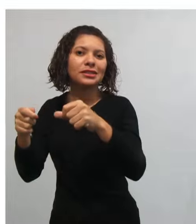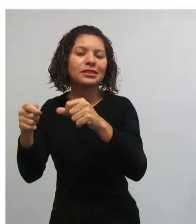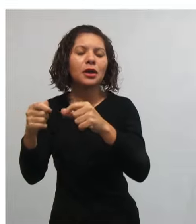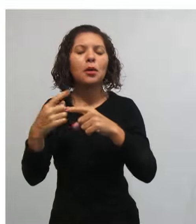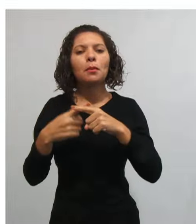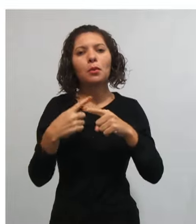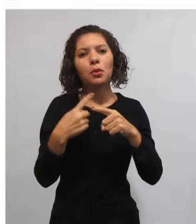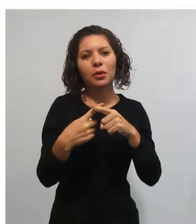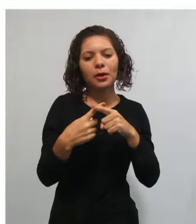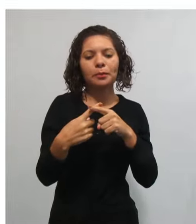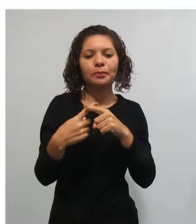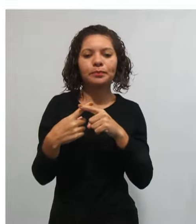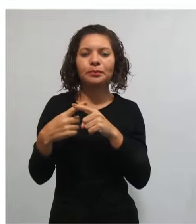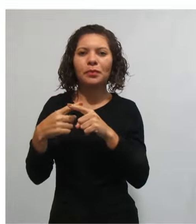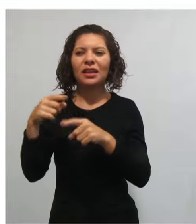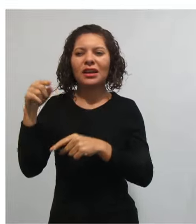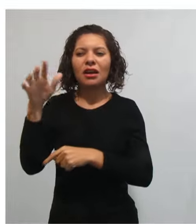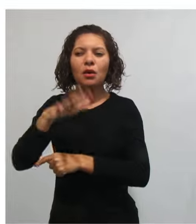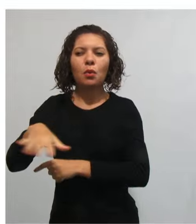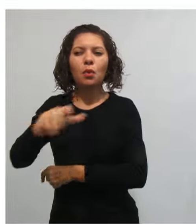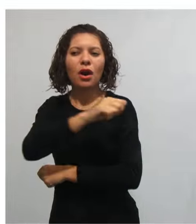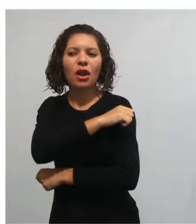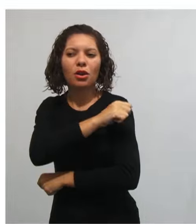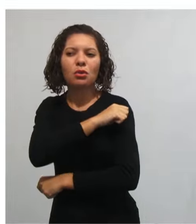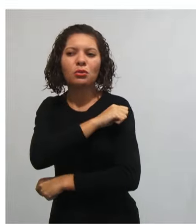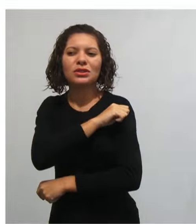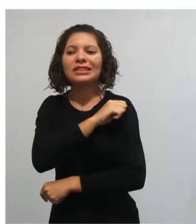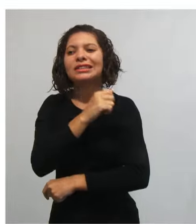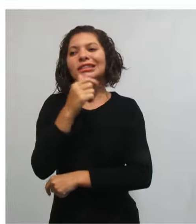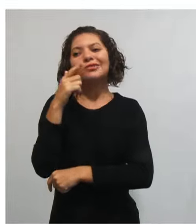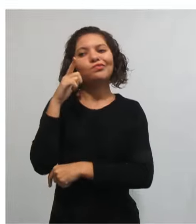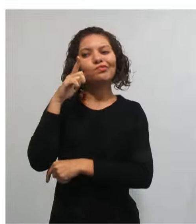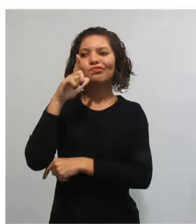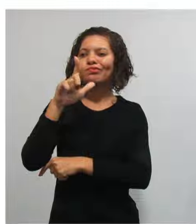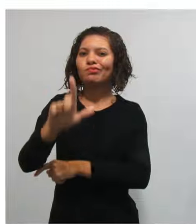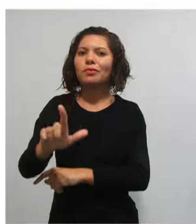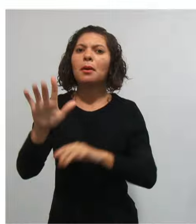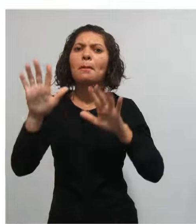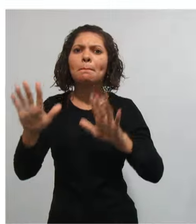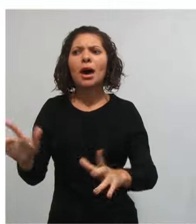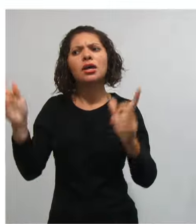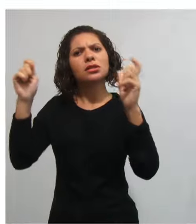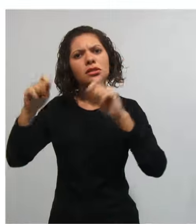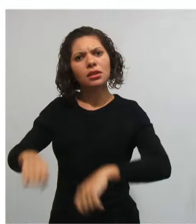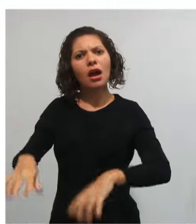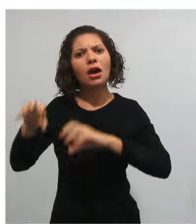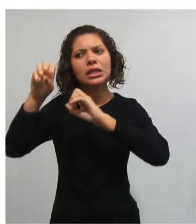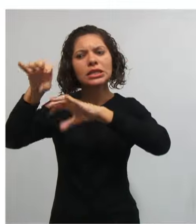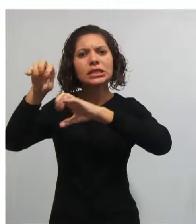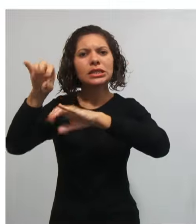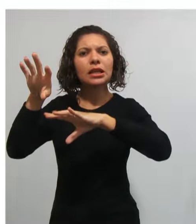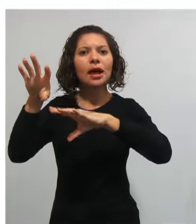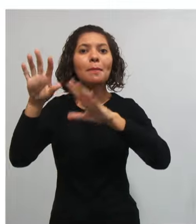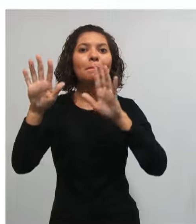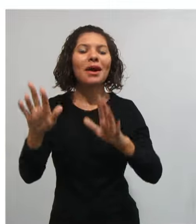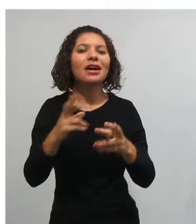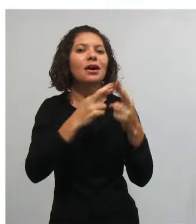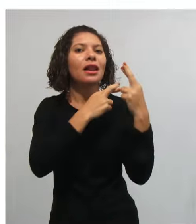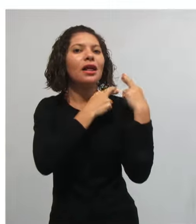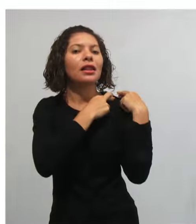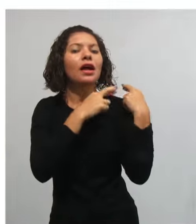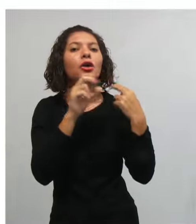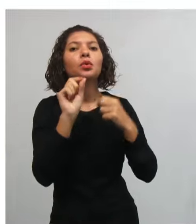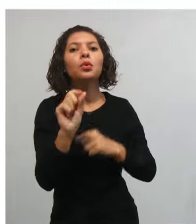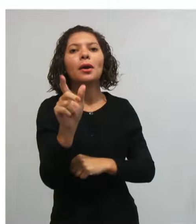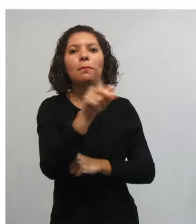teve o menor rendimento que ele não tem capacidade de aprender Cabe a mim Professor fazer com que este aluno